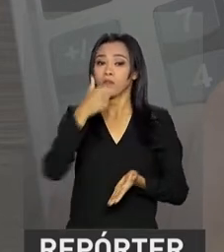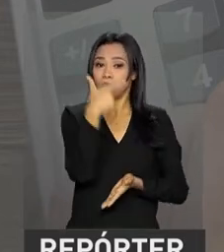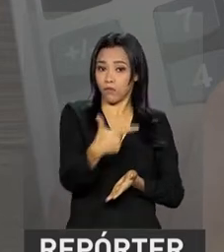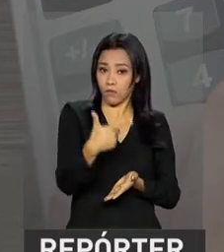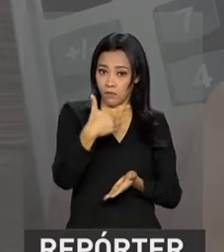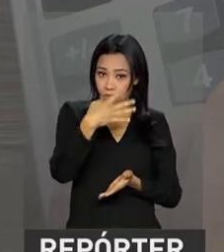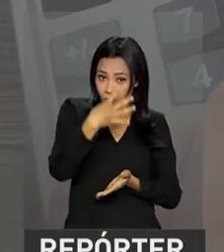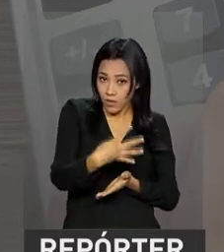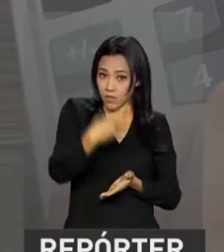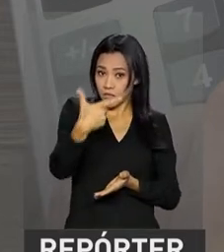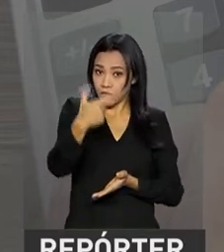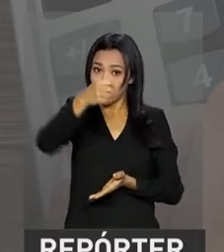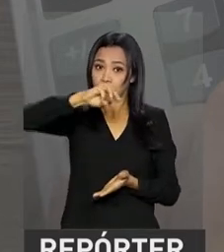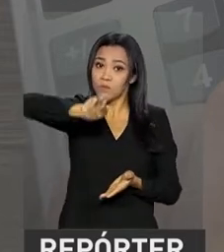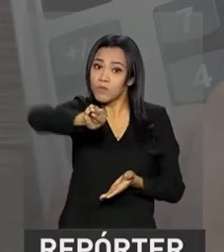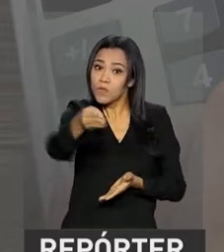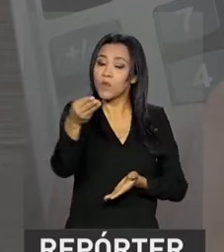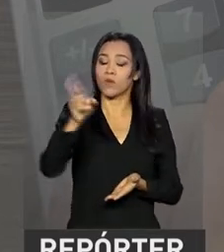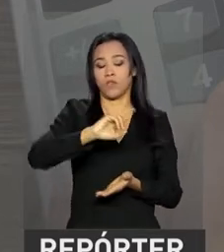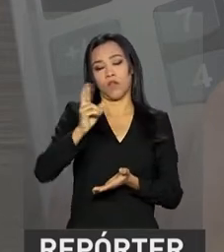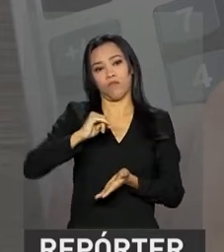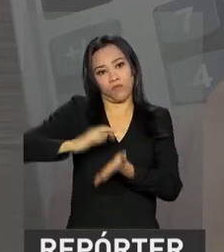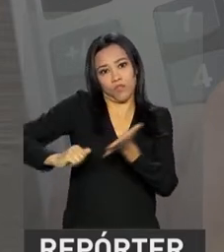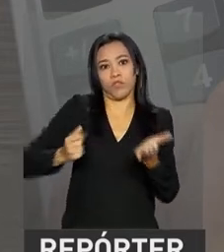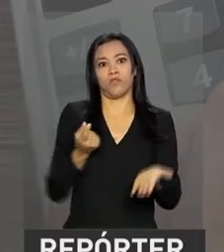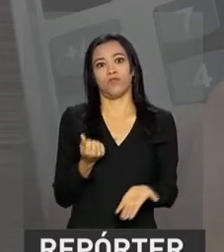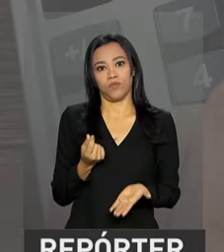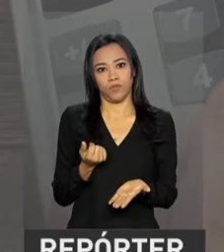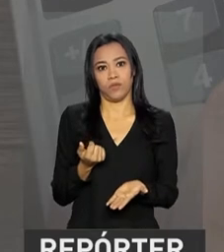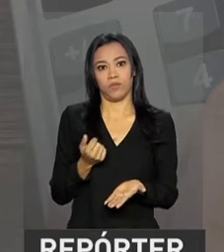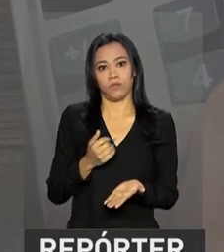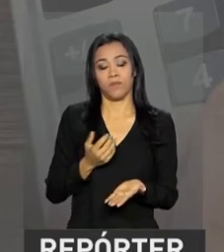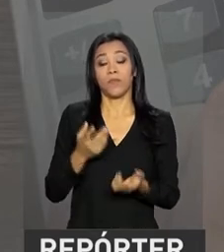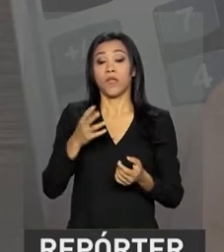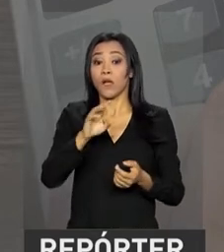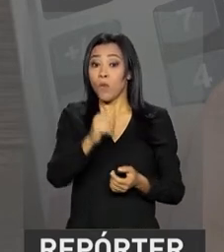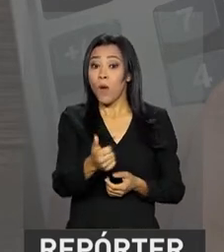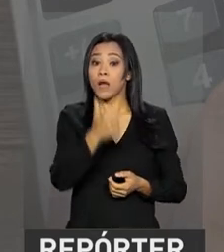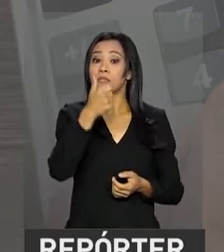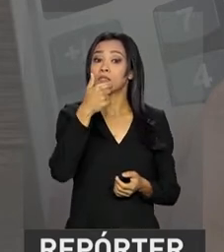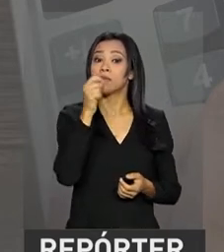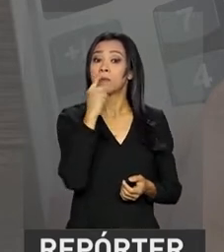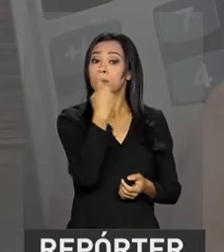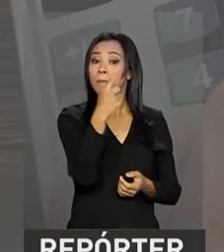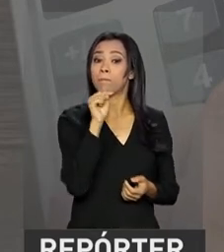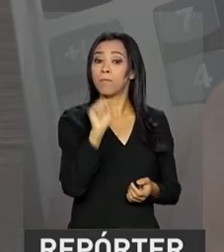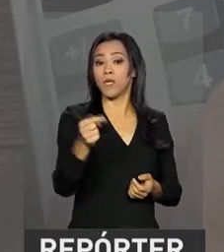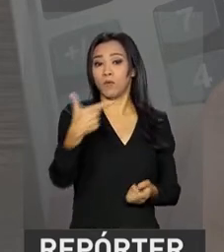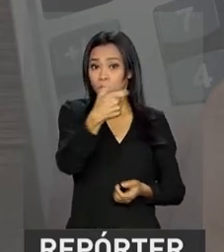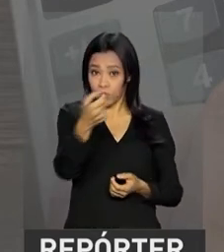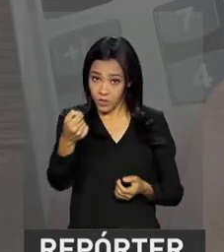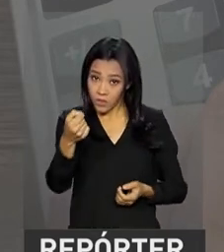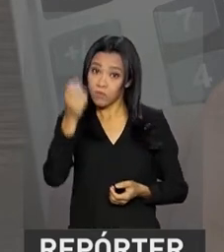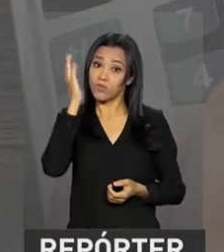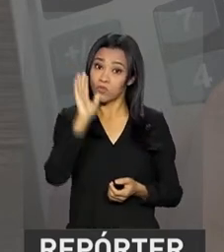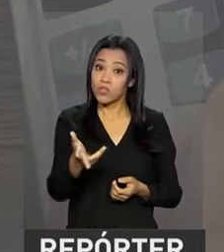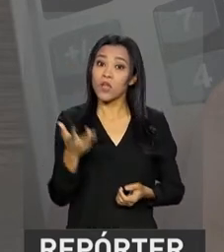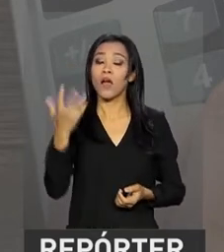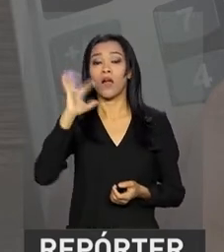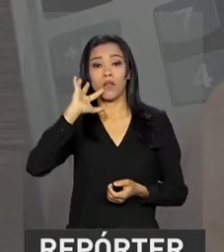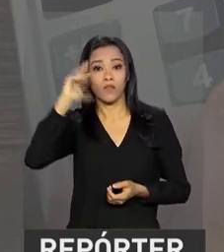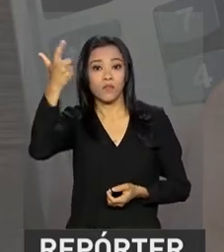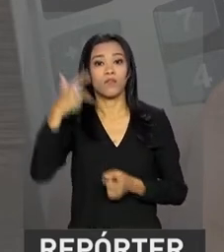420 milhões de reais até agora quase 1200 empresas já retificaram os débitos